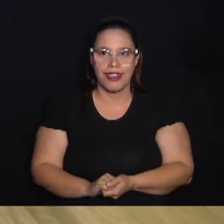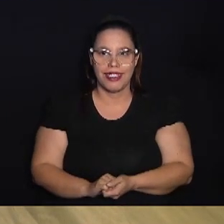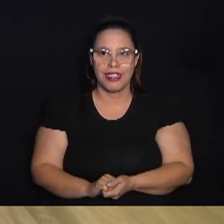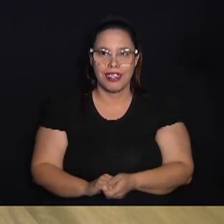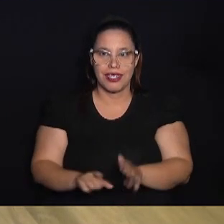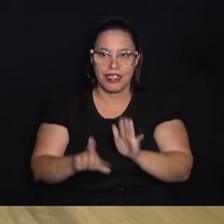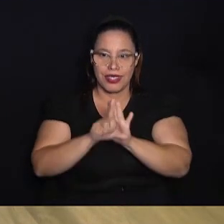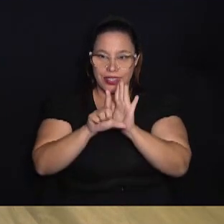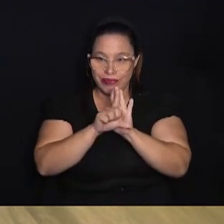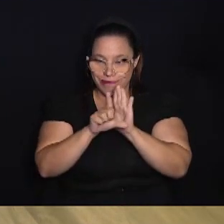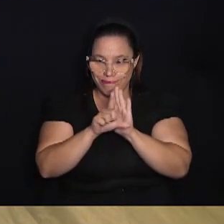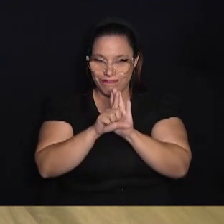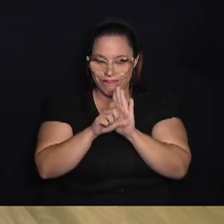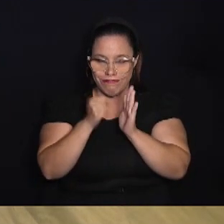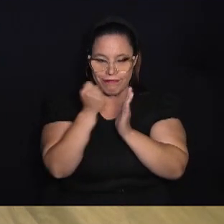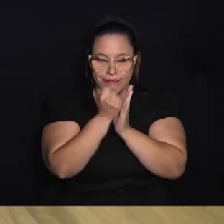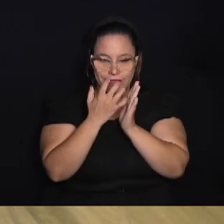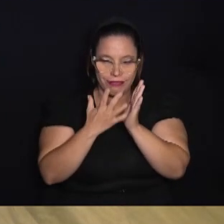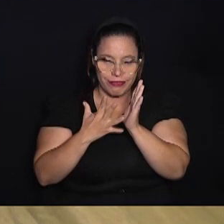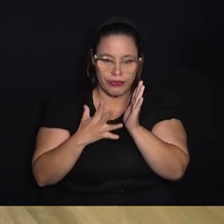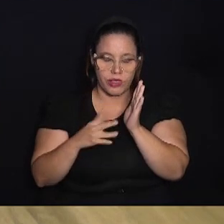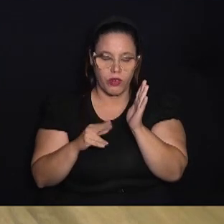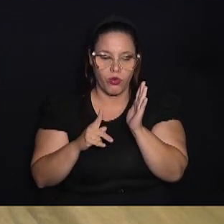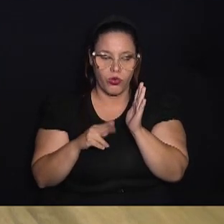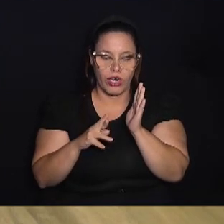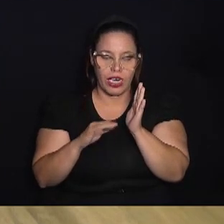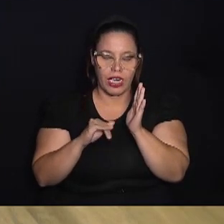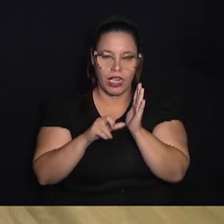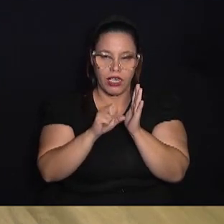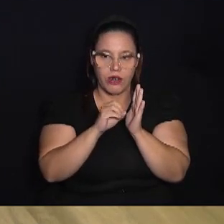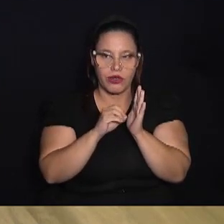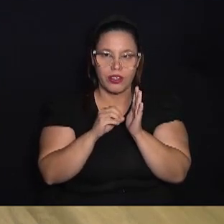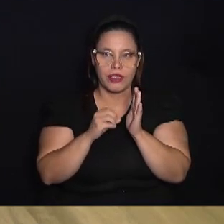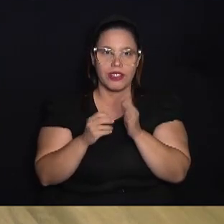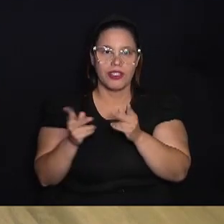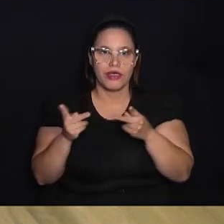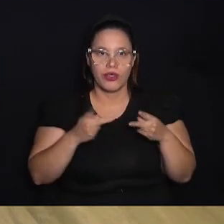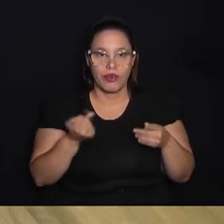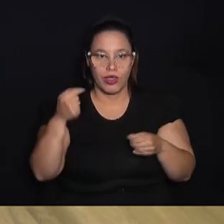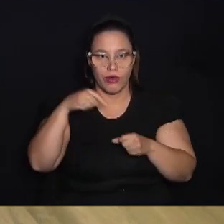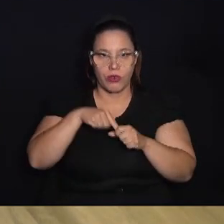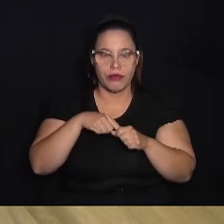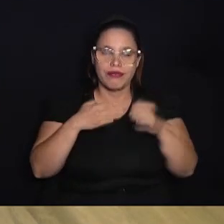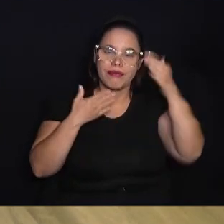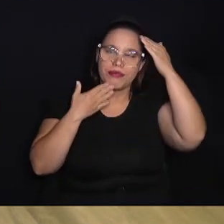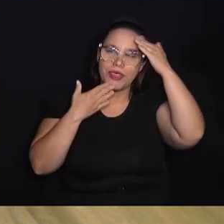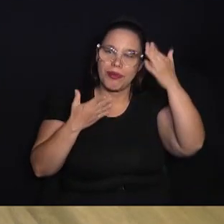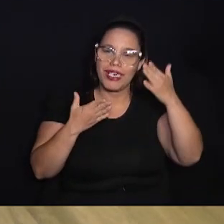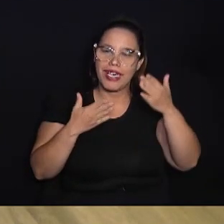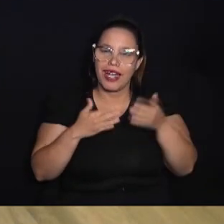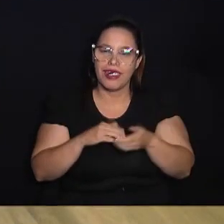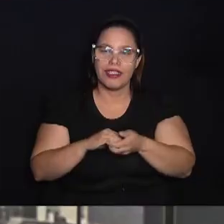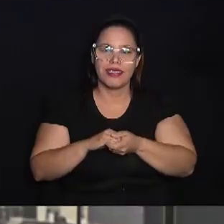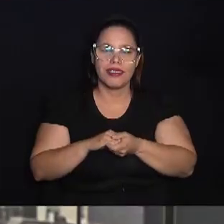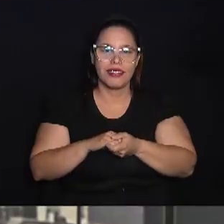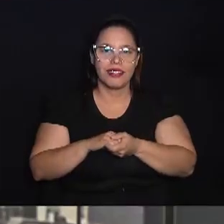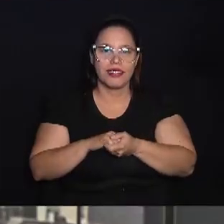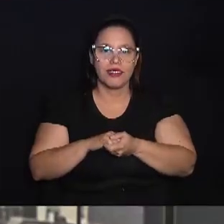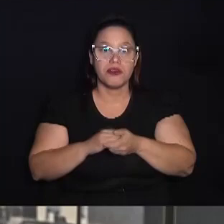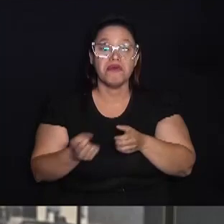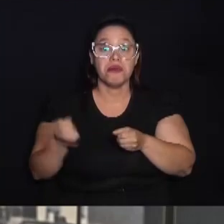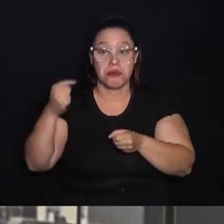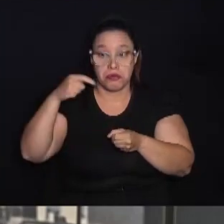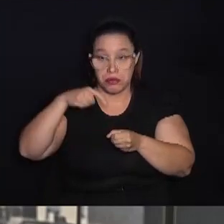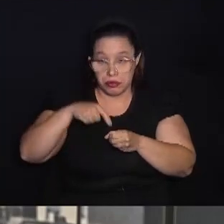lei aí do do patrimônio funerário Cultural de Campinas você me convidar eu volto Valeu então é isso aí pessoal a gente volta